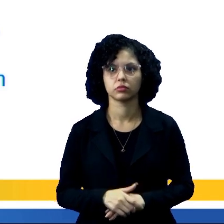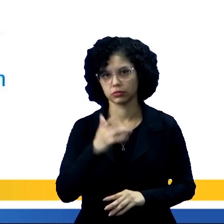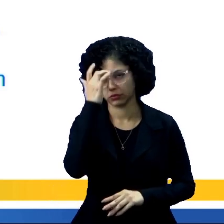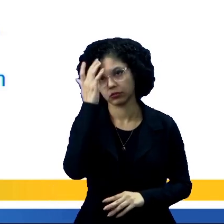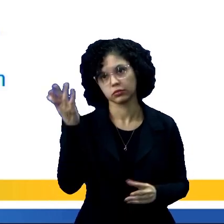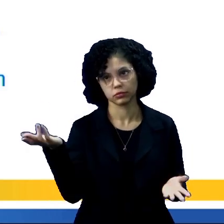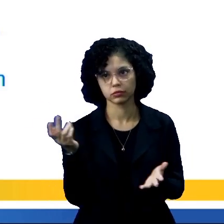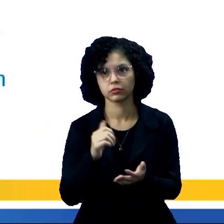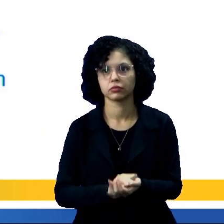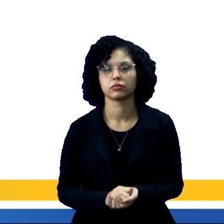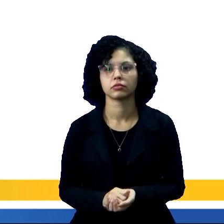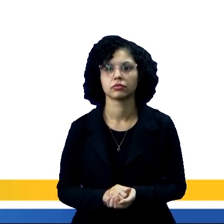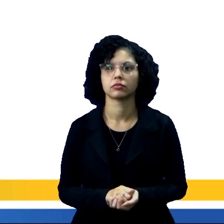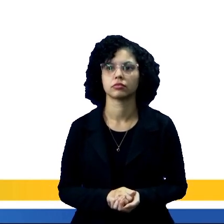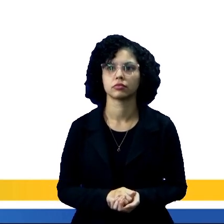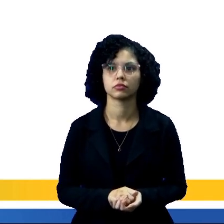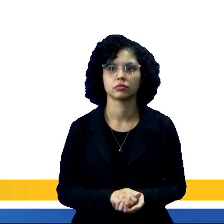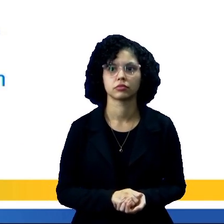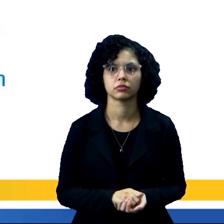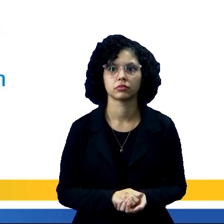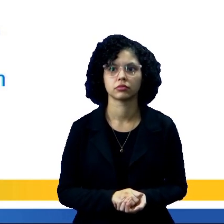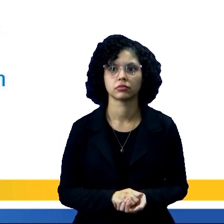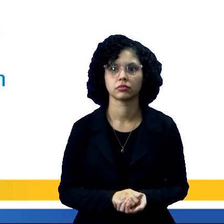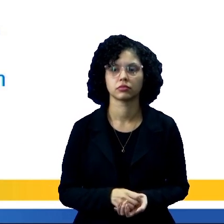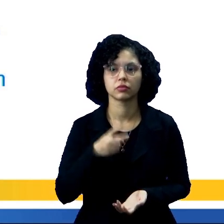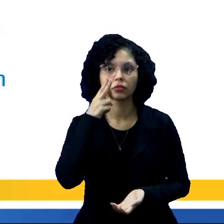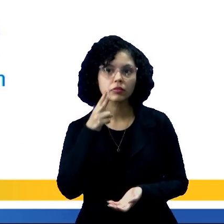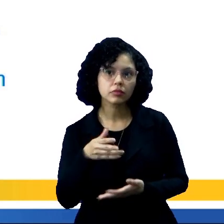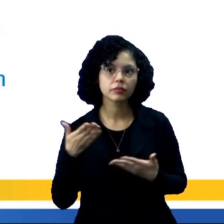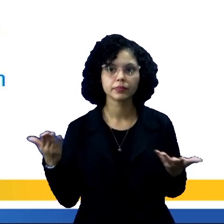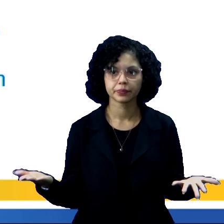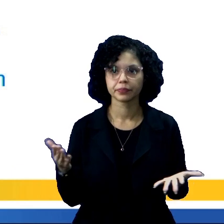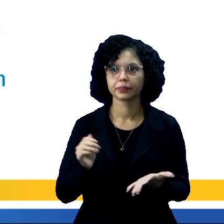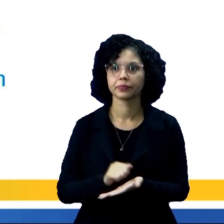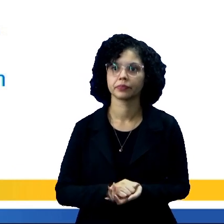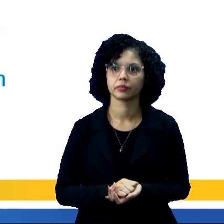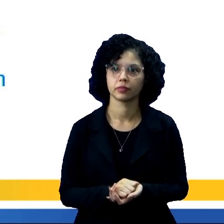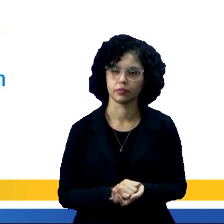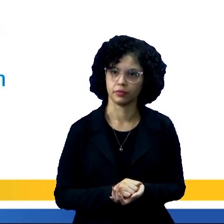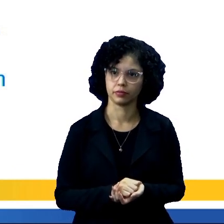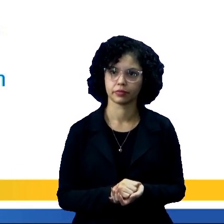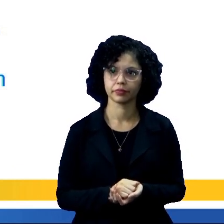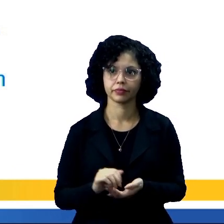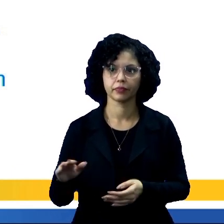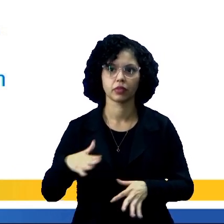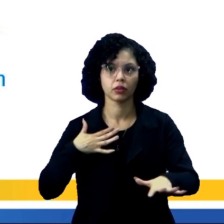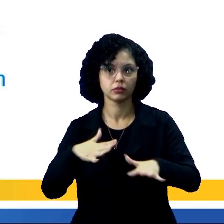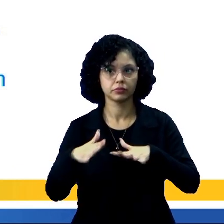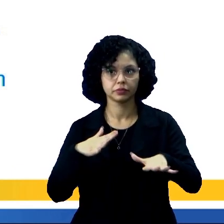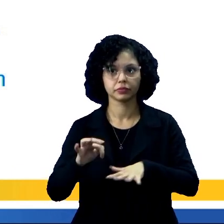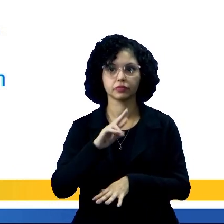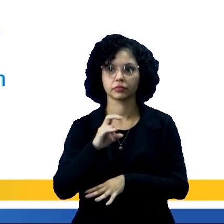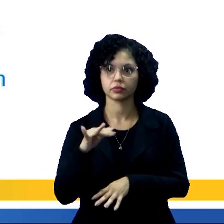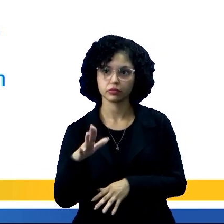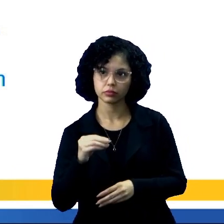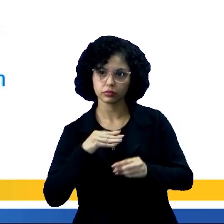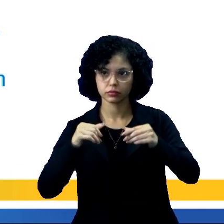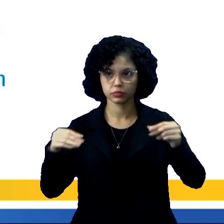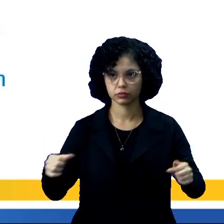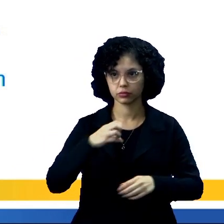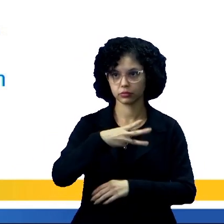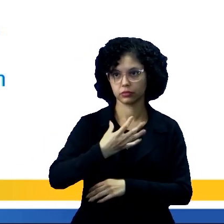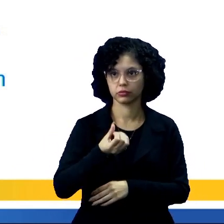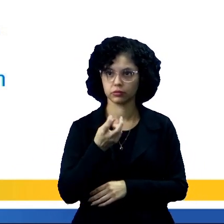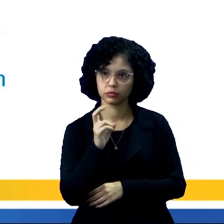né? Não tem como a gente não ver isso aí. A duração do movimento de translação terrestre